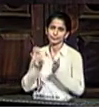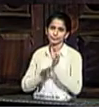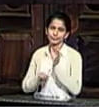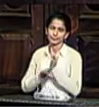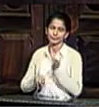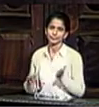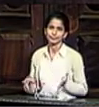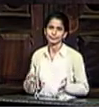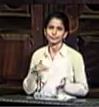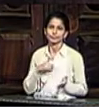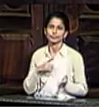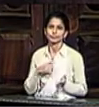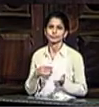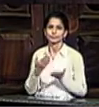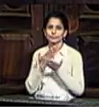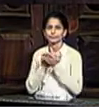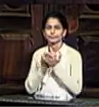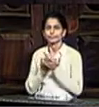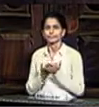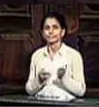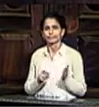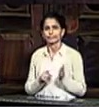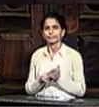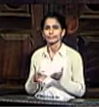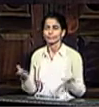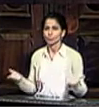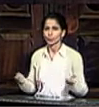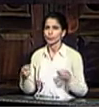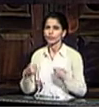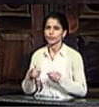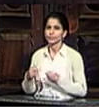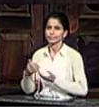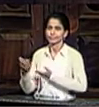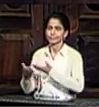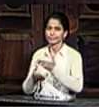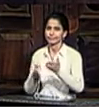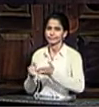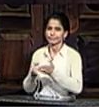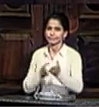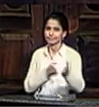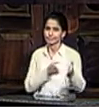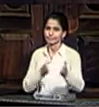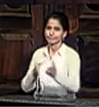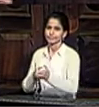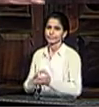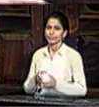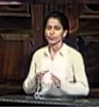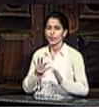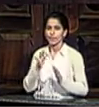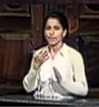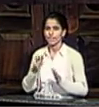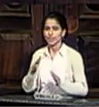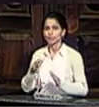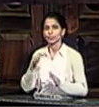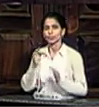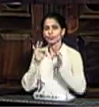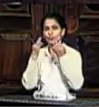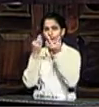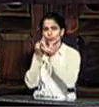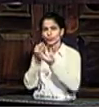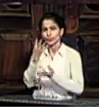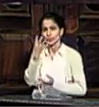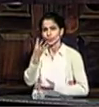temos aqui um estudo, e essa travessia vai alcançar 400 mil famílias. Eu